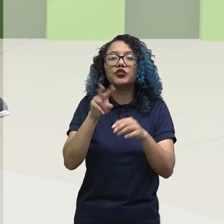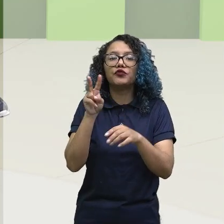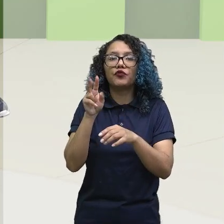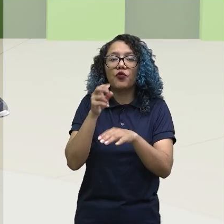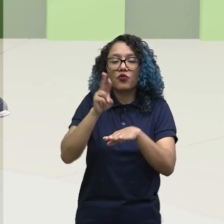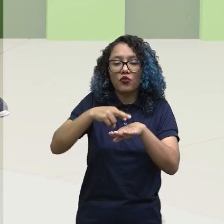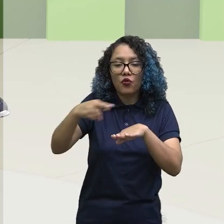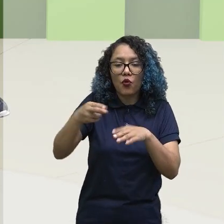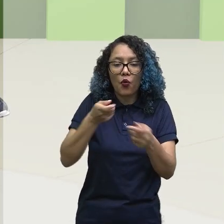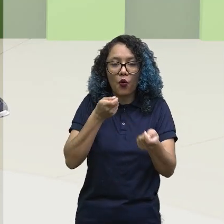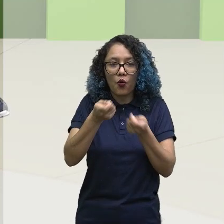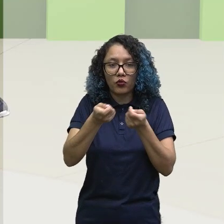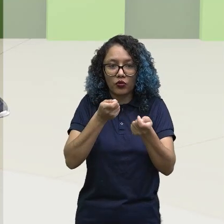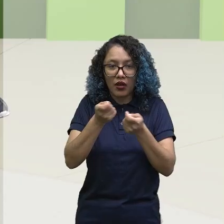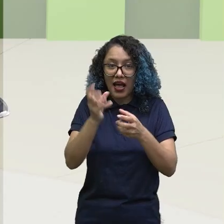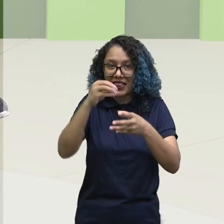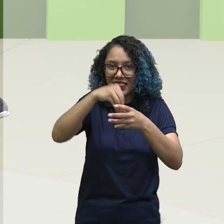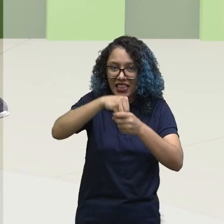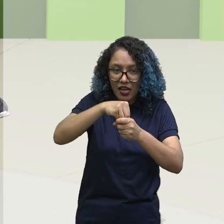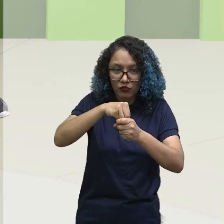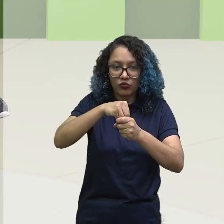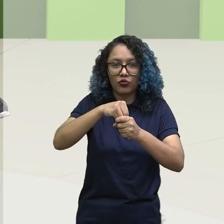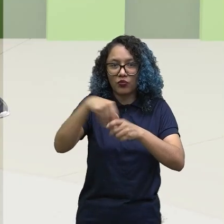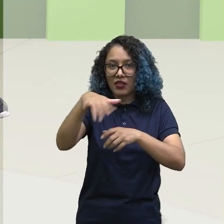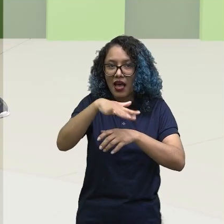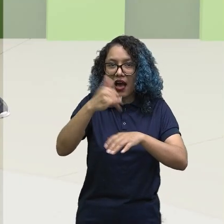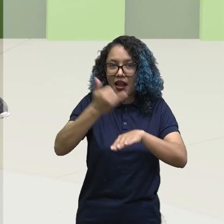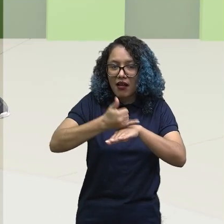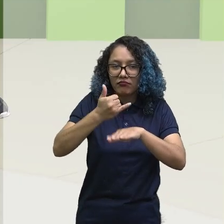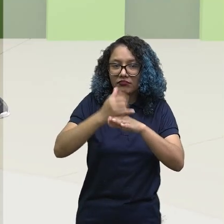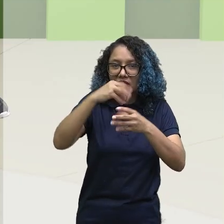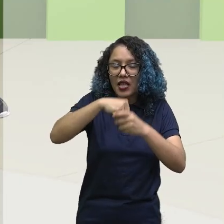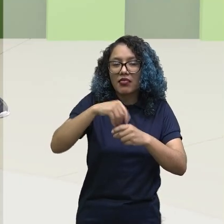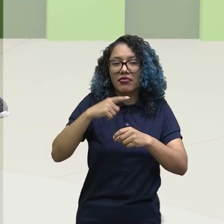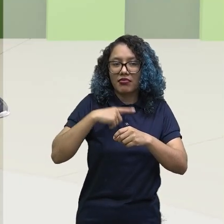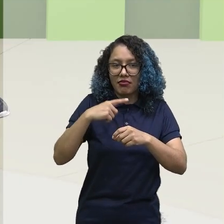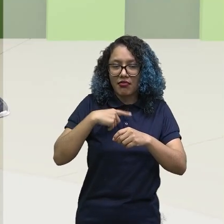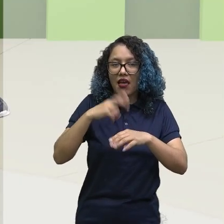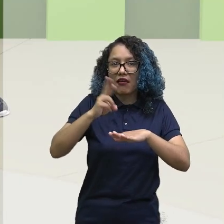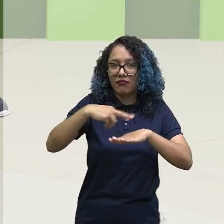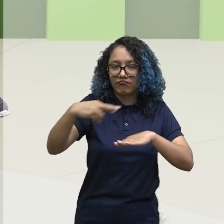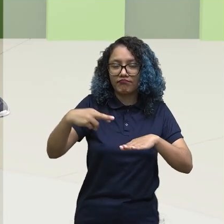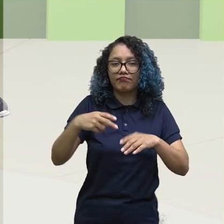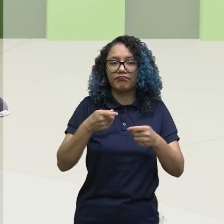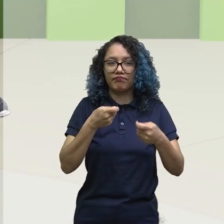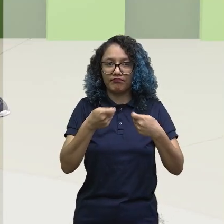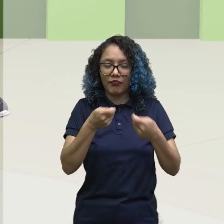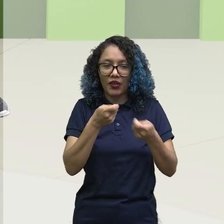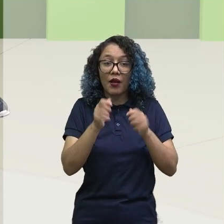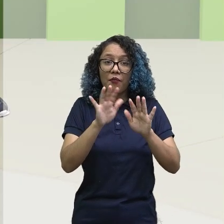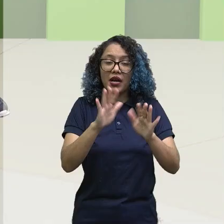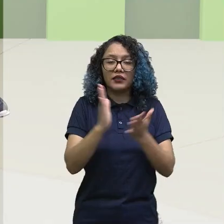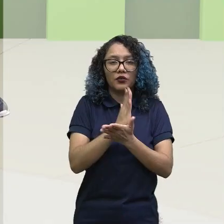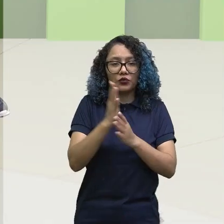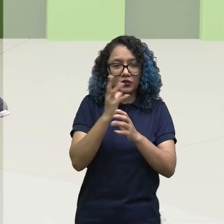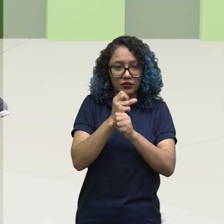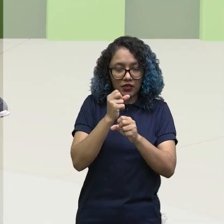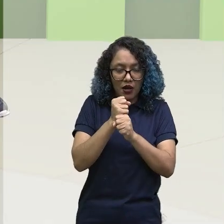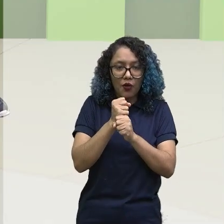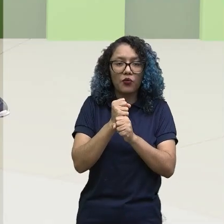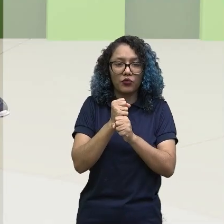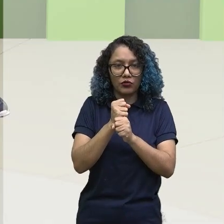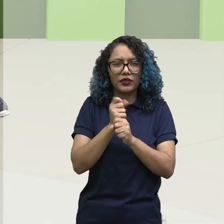ela concentra toda a radiação ali. Mas, claro, existem cálculos que nós podemos fazer de acordo com o